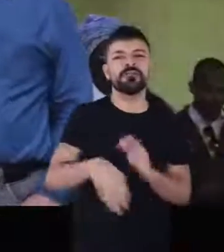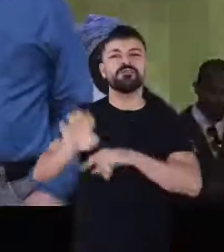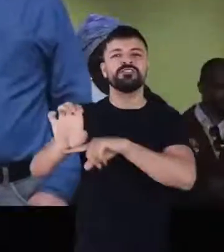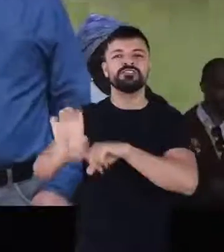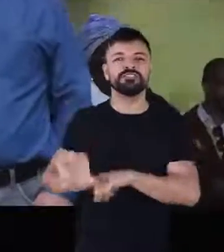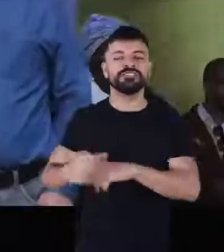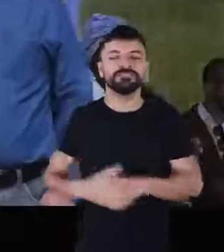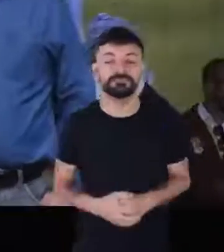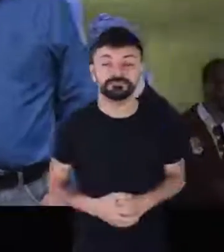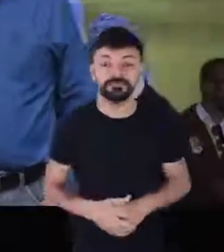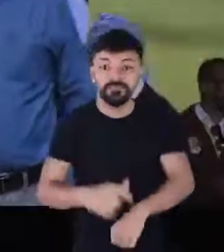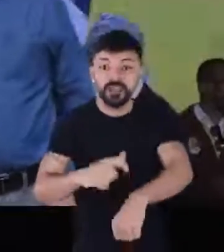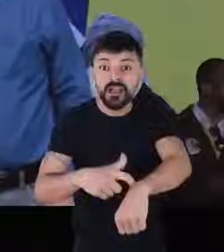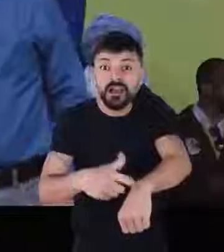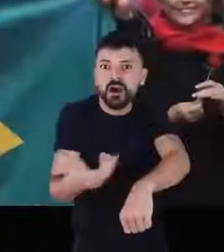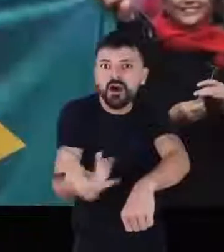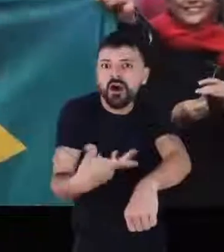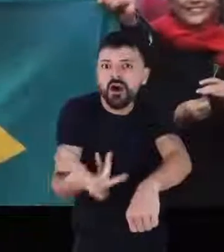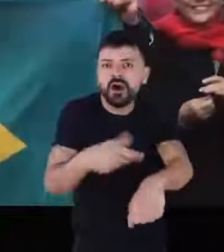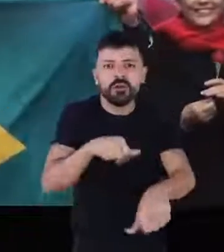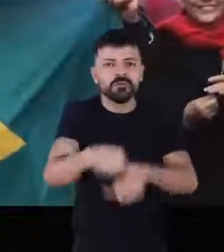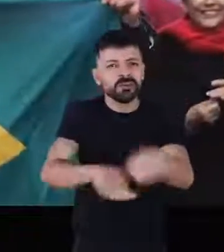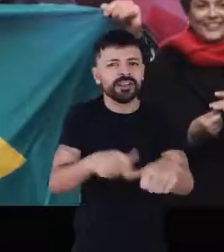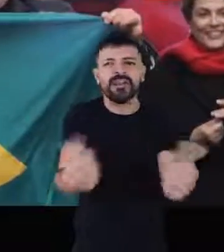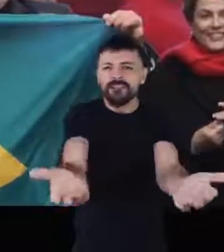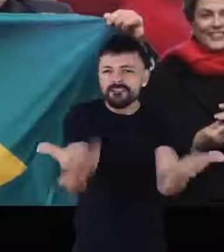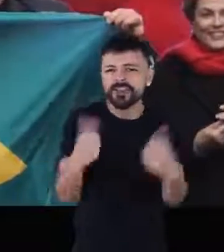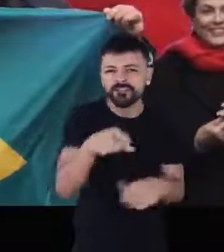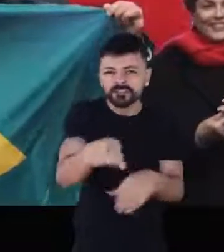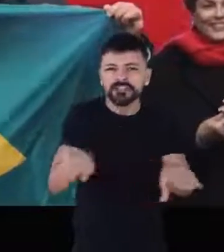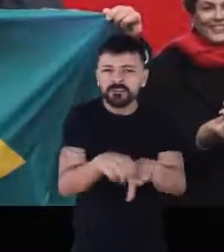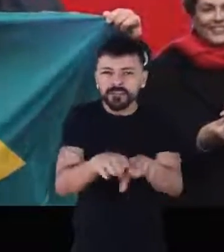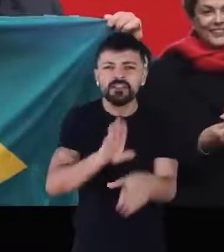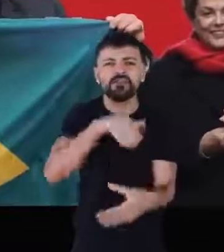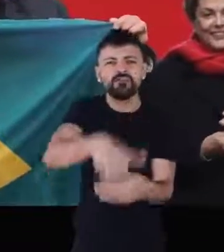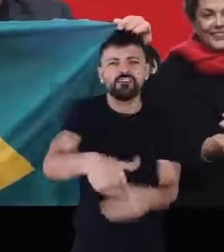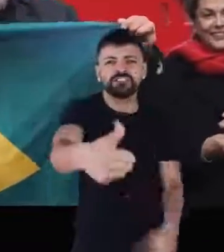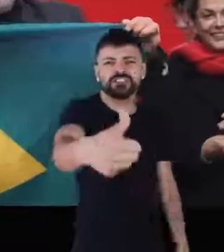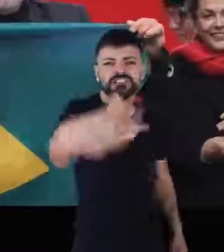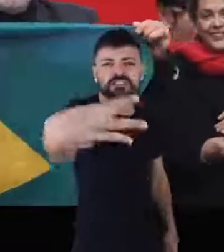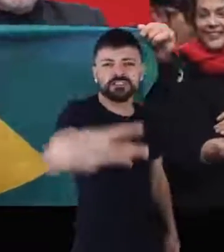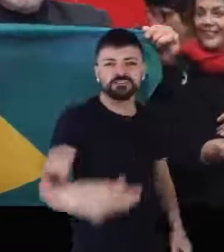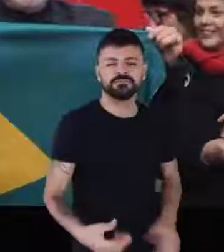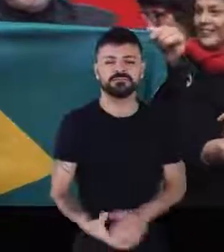para governador do estado. Requião governador 13, Lula presidente 13.